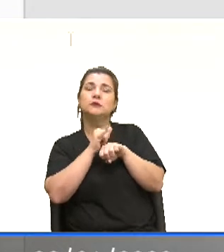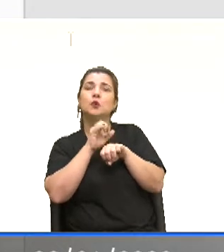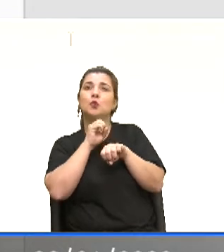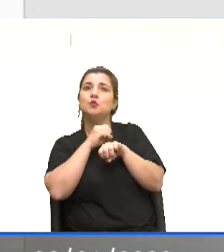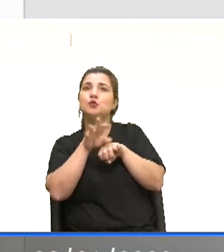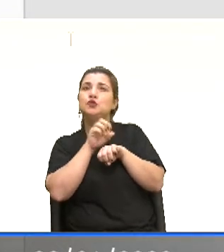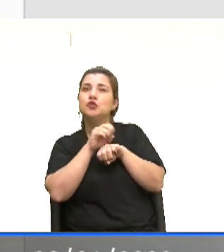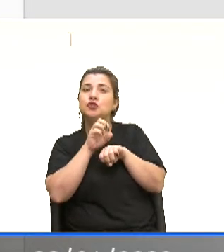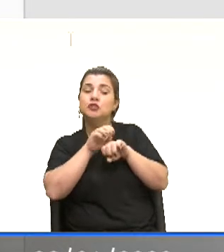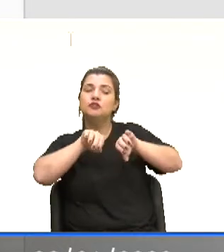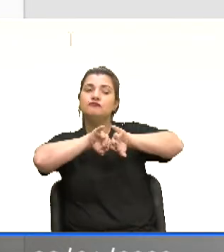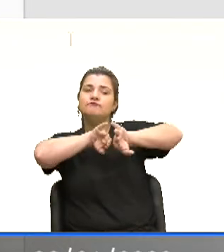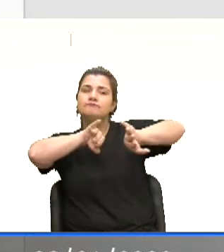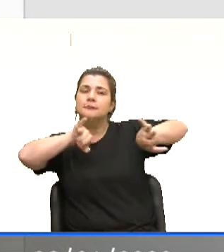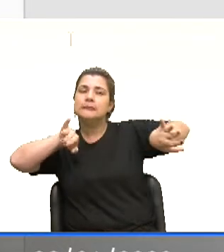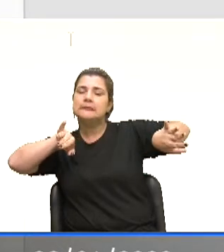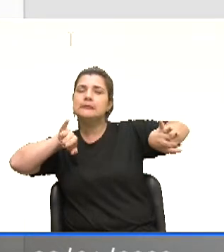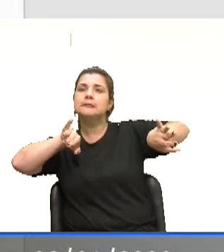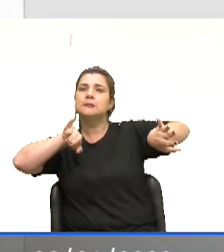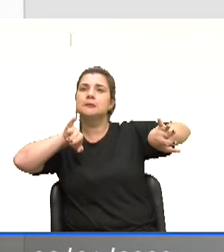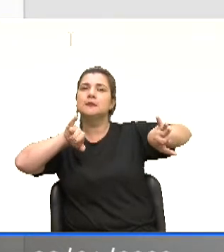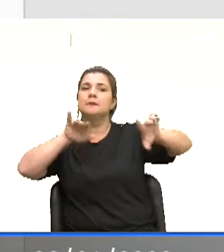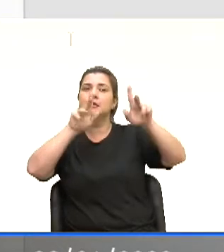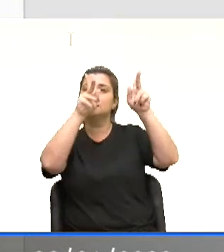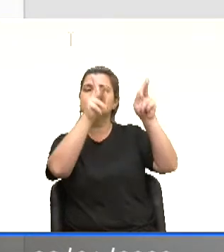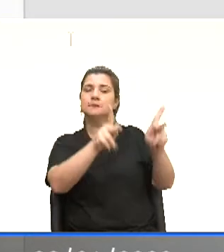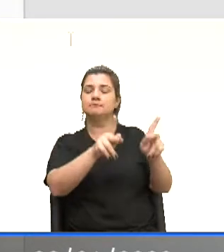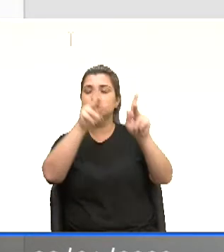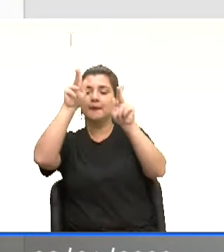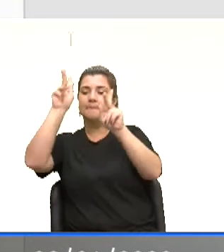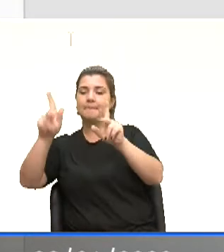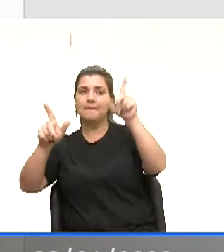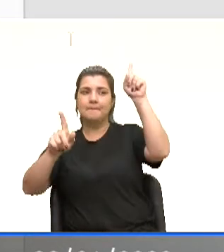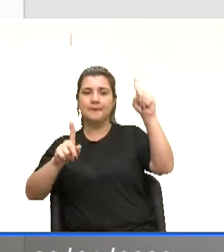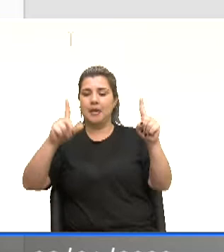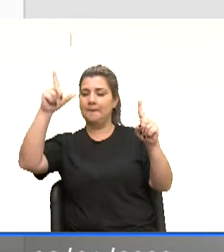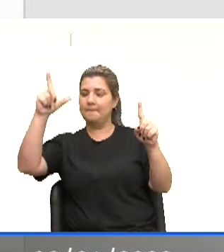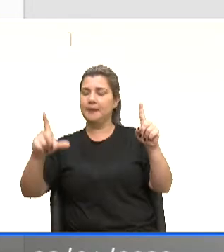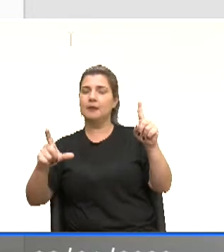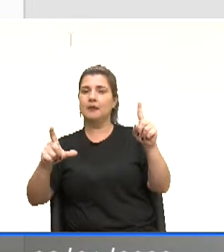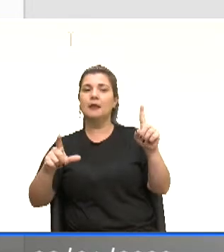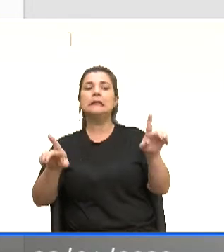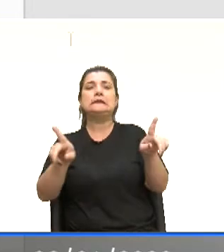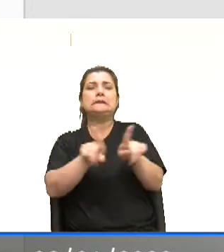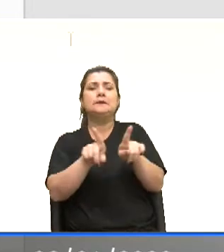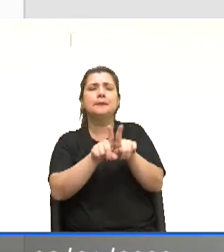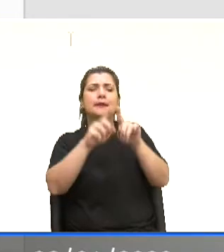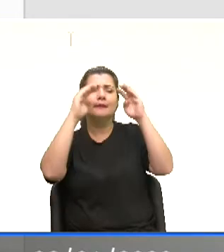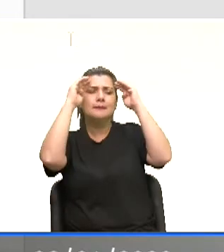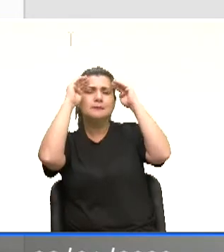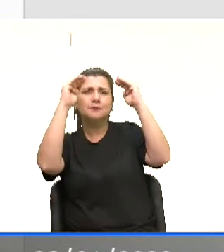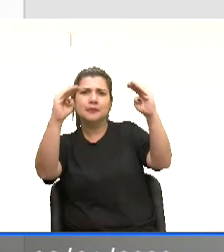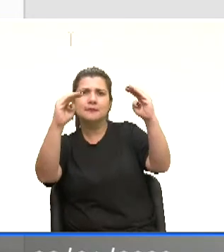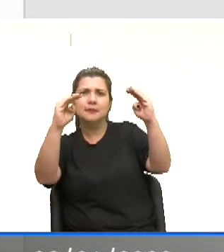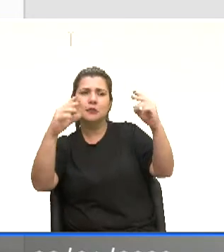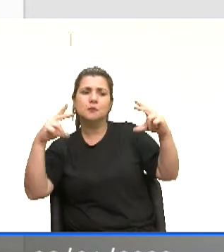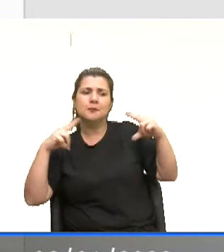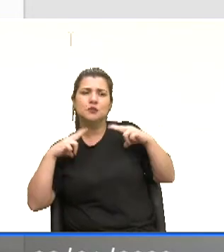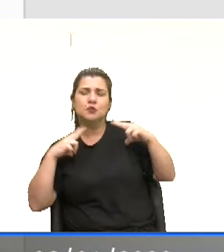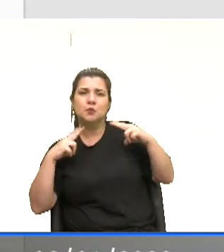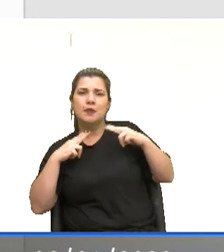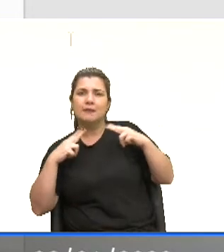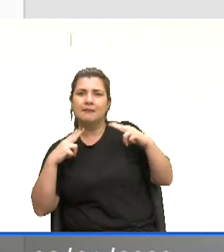as pessoas, obviamente respeitando a particularidade de alguns ramos de atividade específicos,